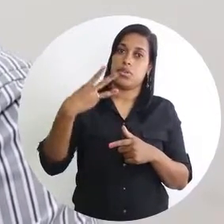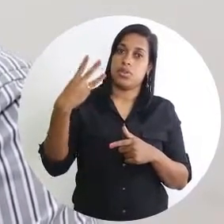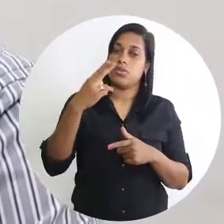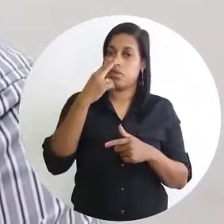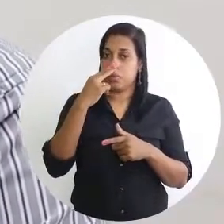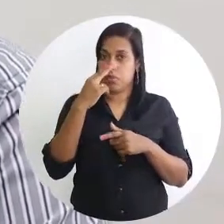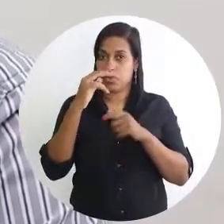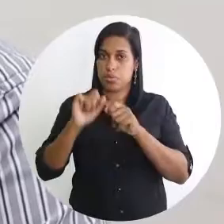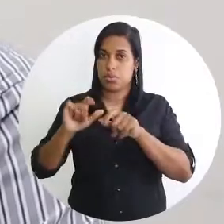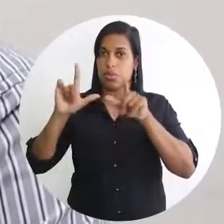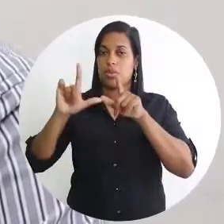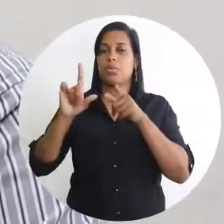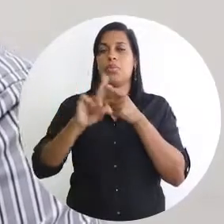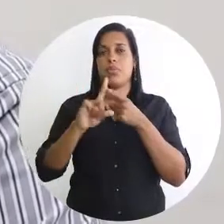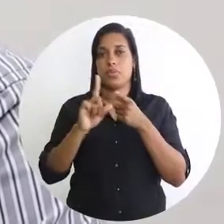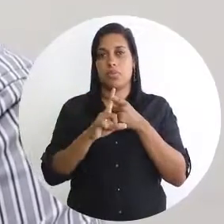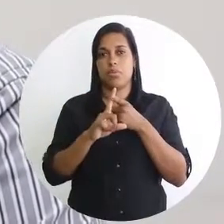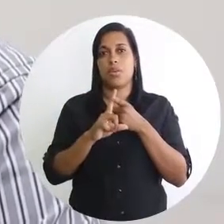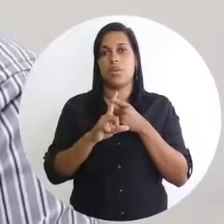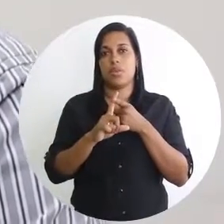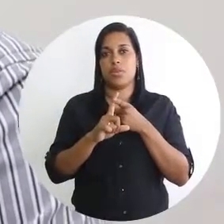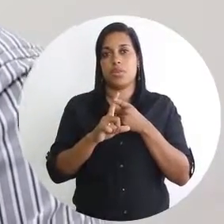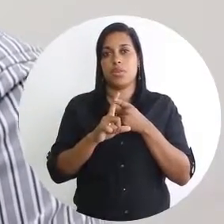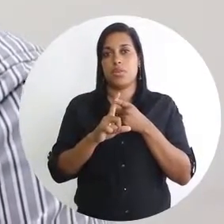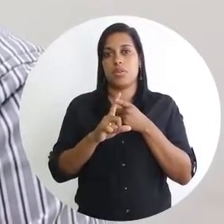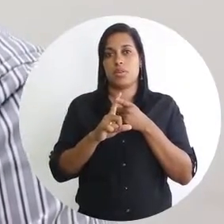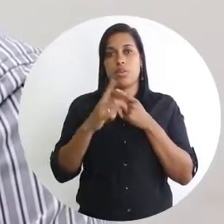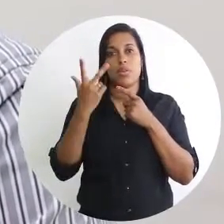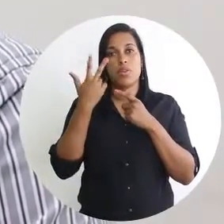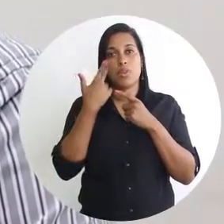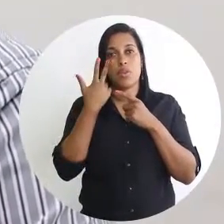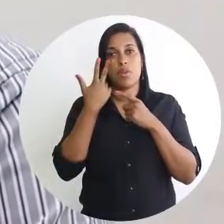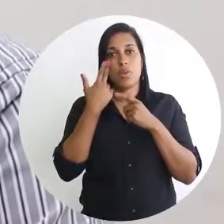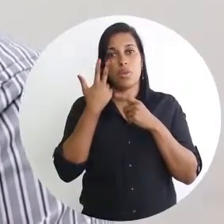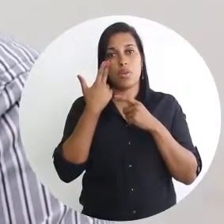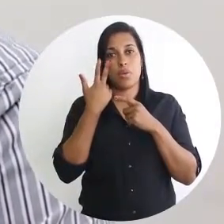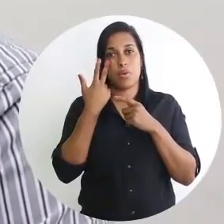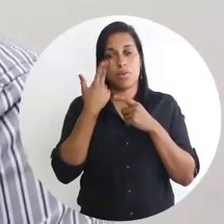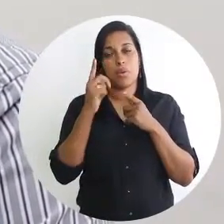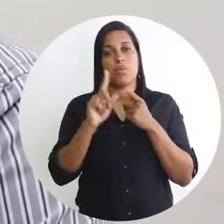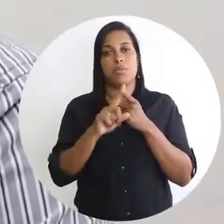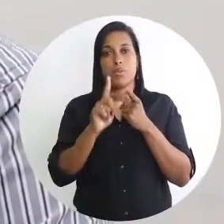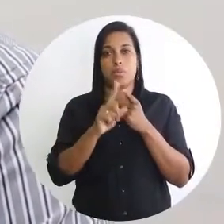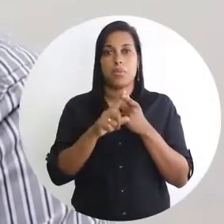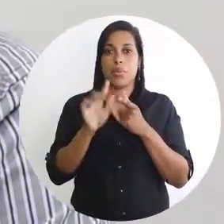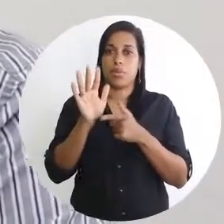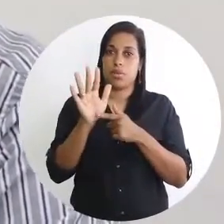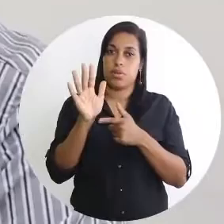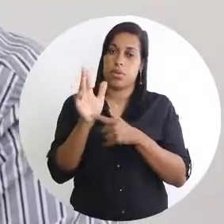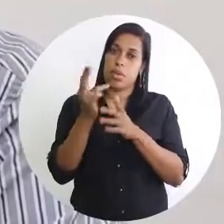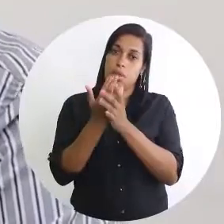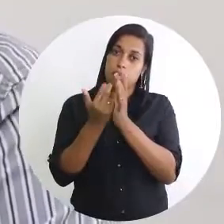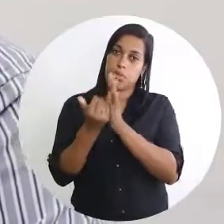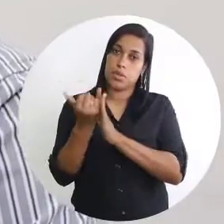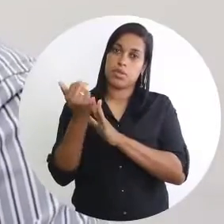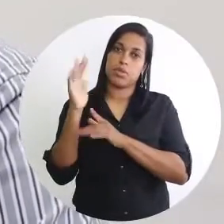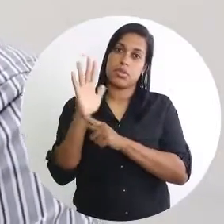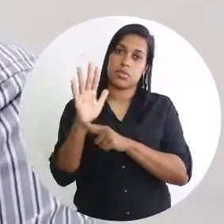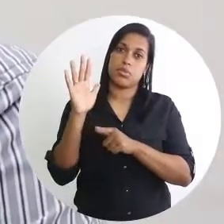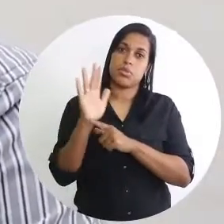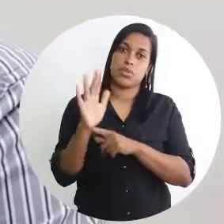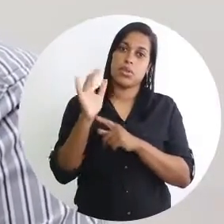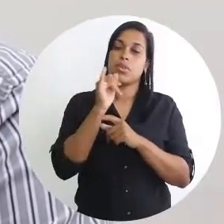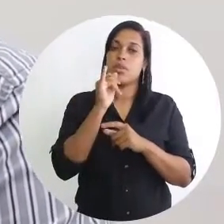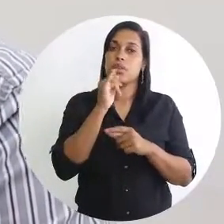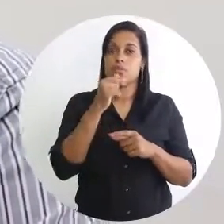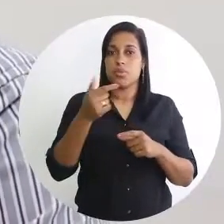tamanho, aquela que estava reduzida, aparecendo com o tamanho normal, original, e ele ainda aparece a quarta imagem que não estava sendo mostrada no exemplo